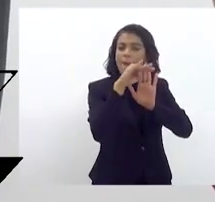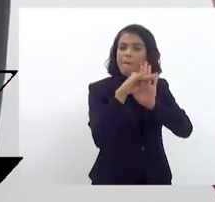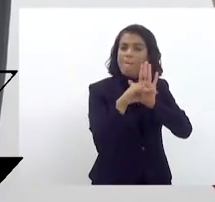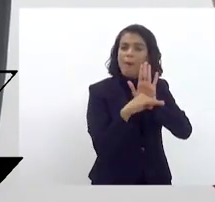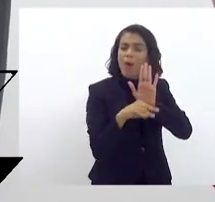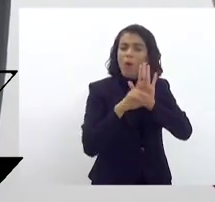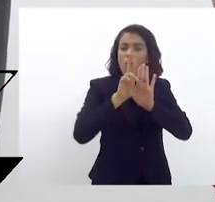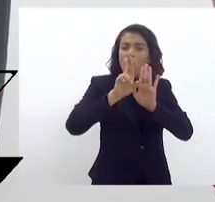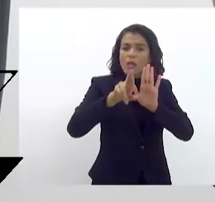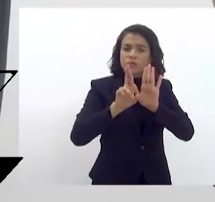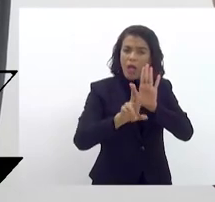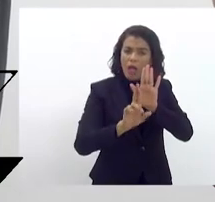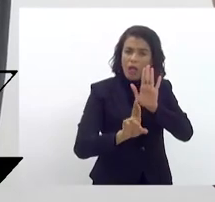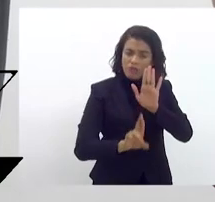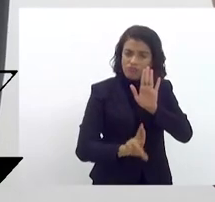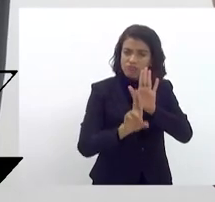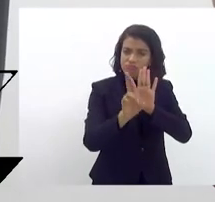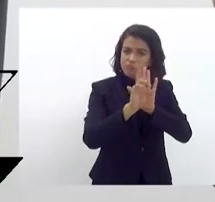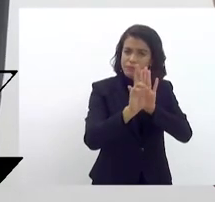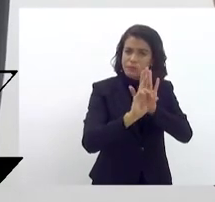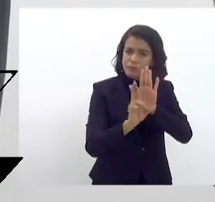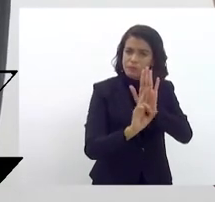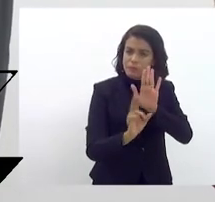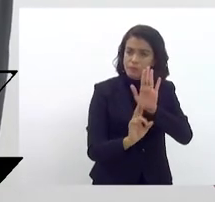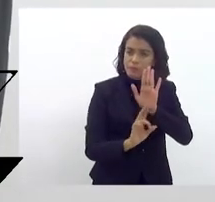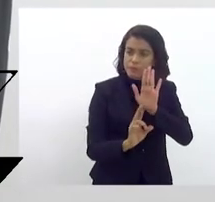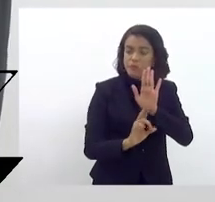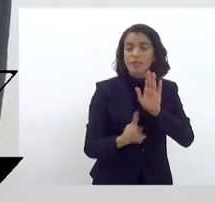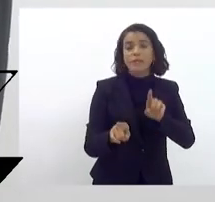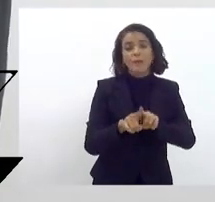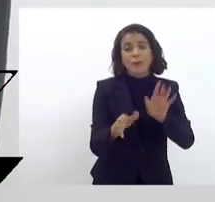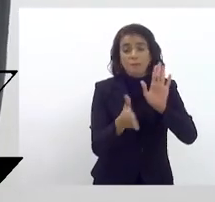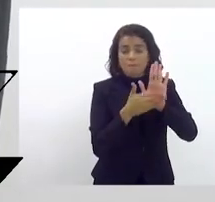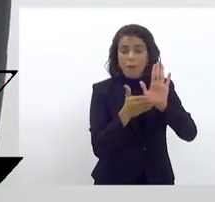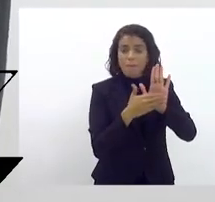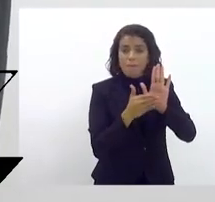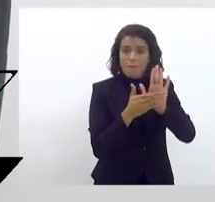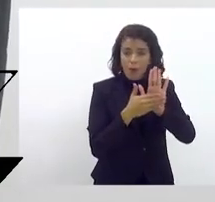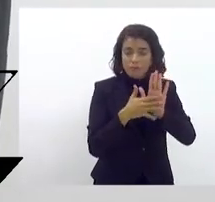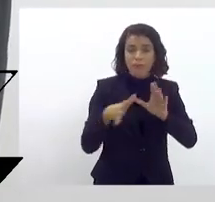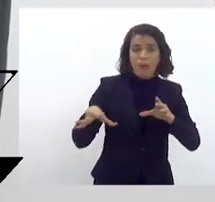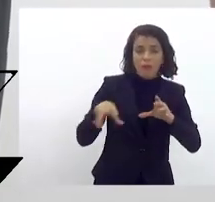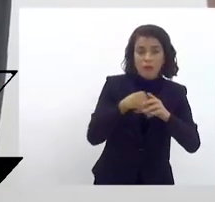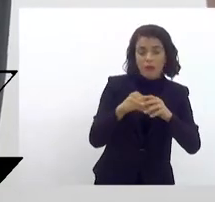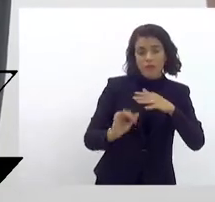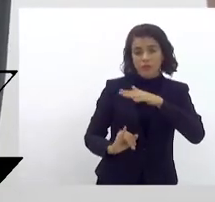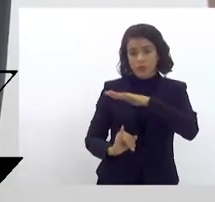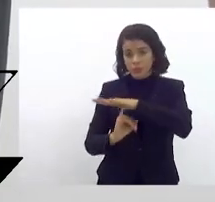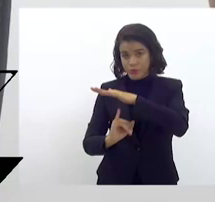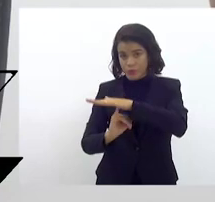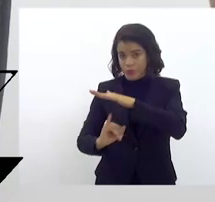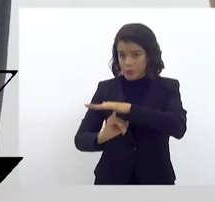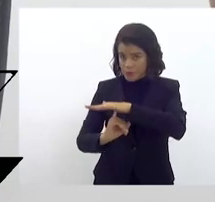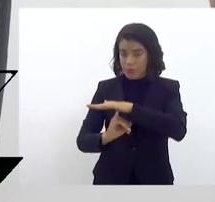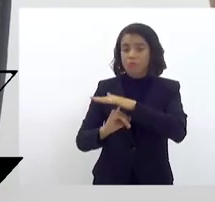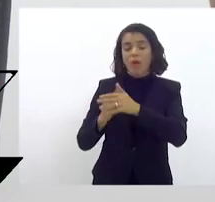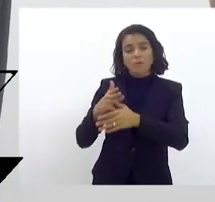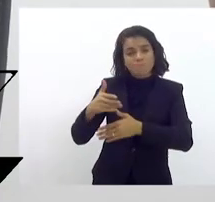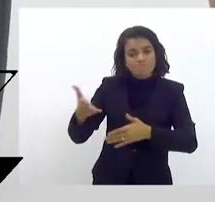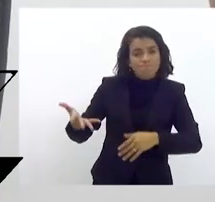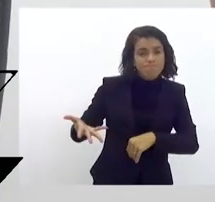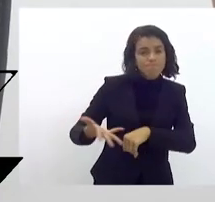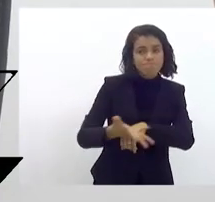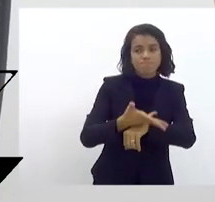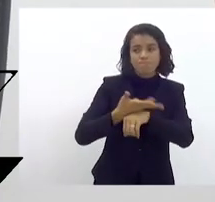resultado das investigações e se possível apresente também propostas às instituições envolvidas para melhoria